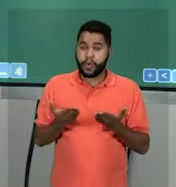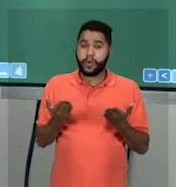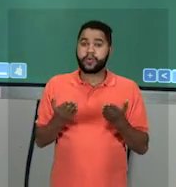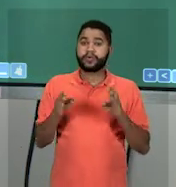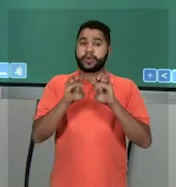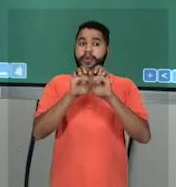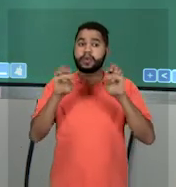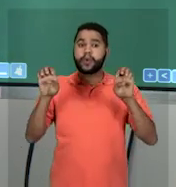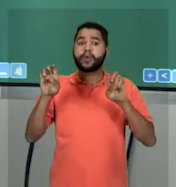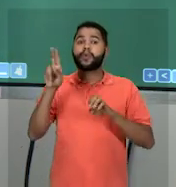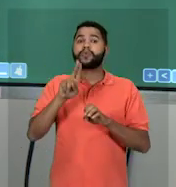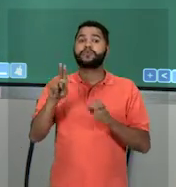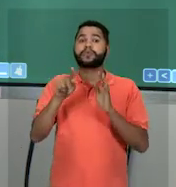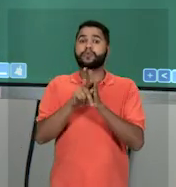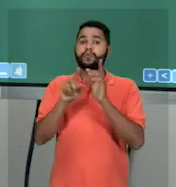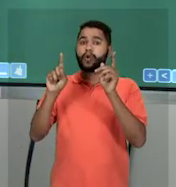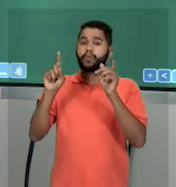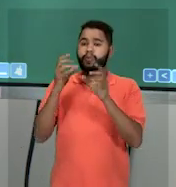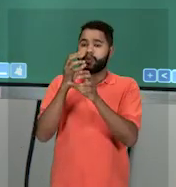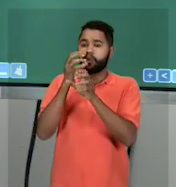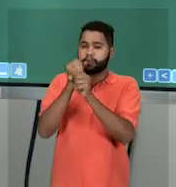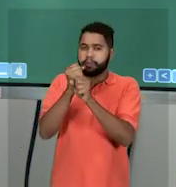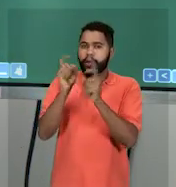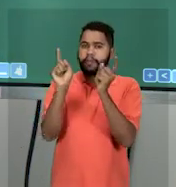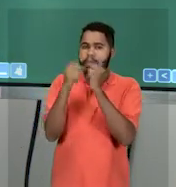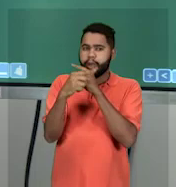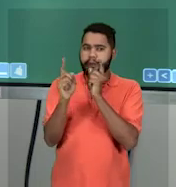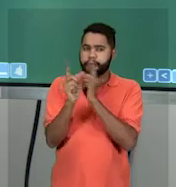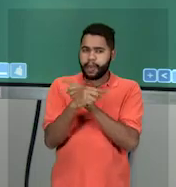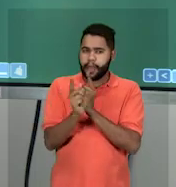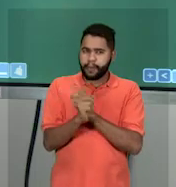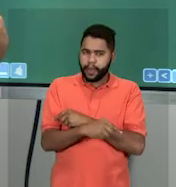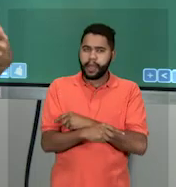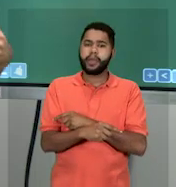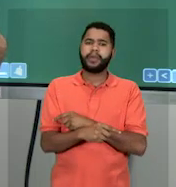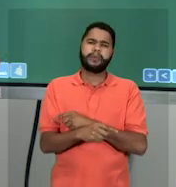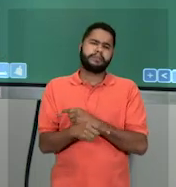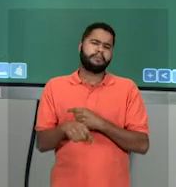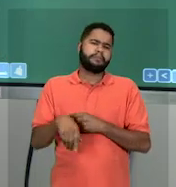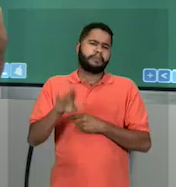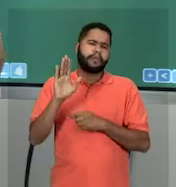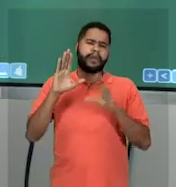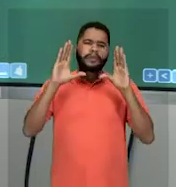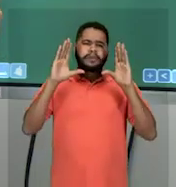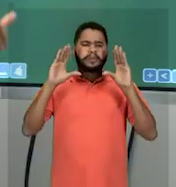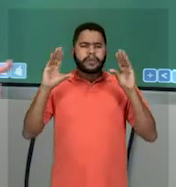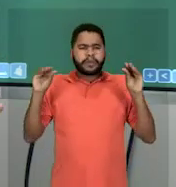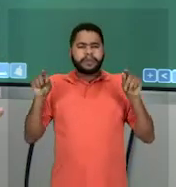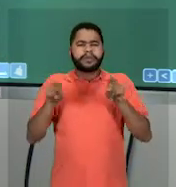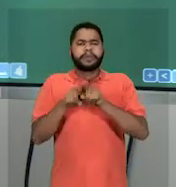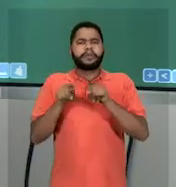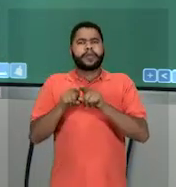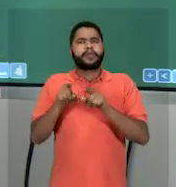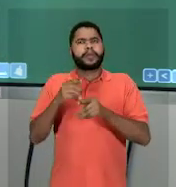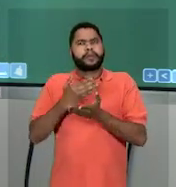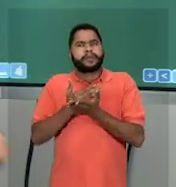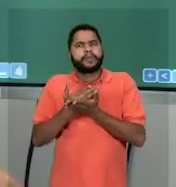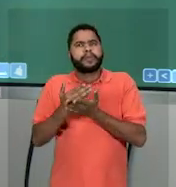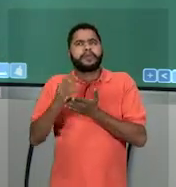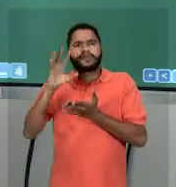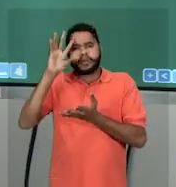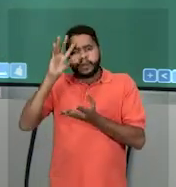equações através de operações inversas que é um conteúdo mais leve e até mesmo tem que começar entender um pouco mais